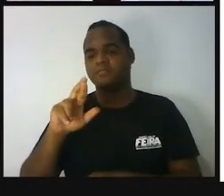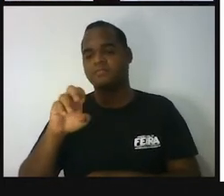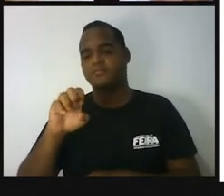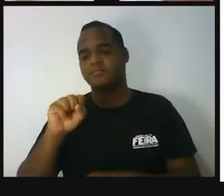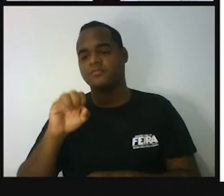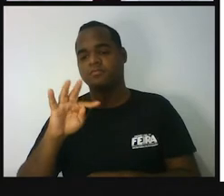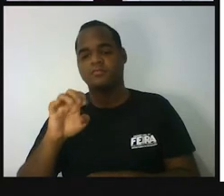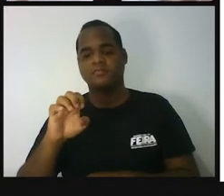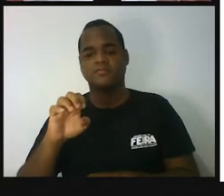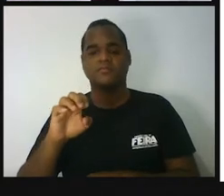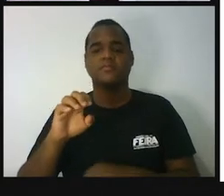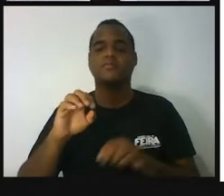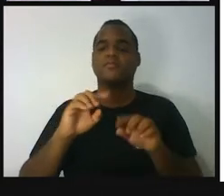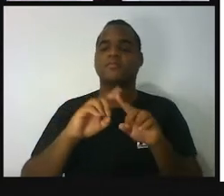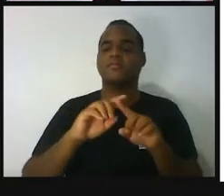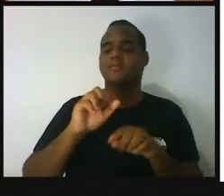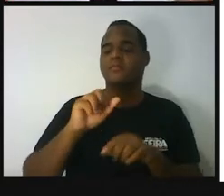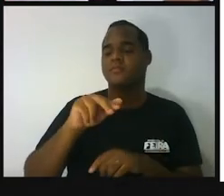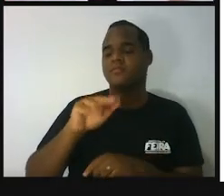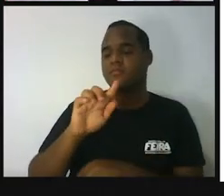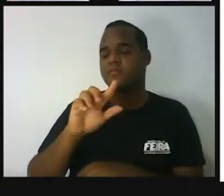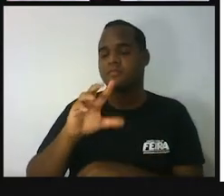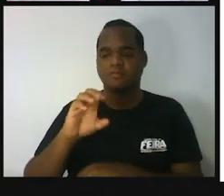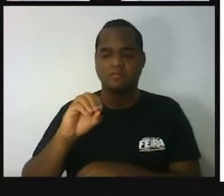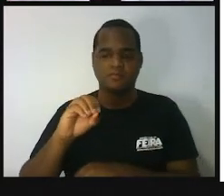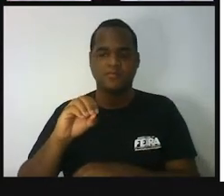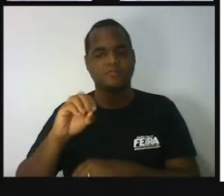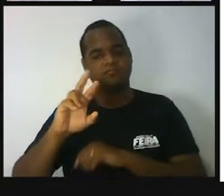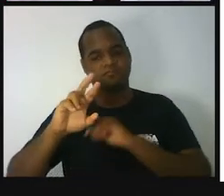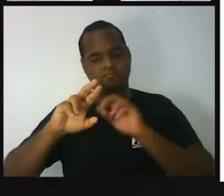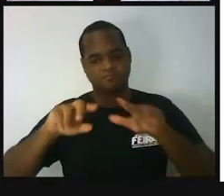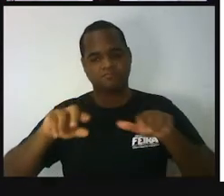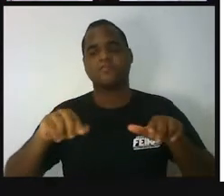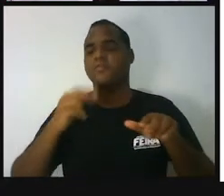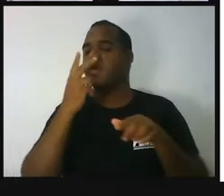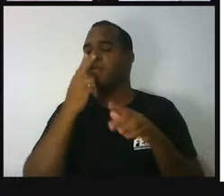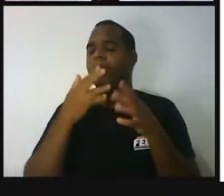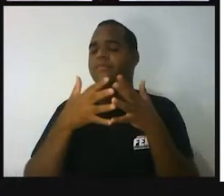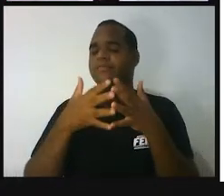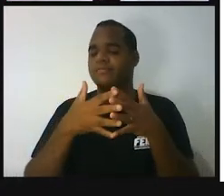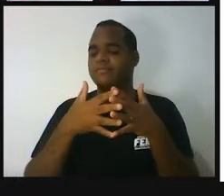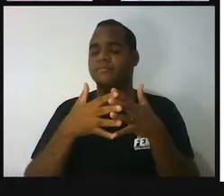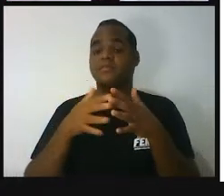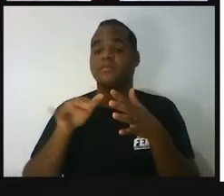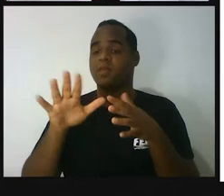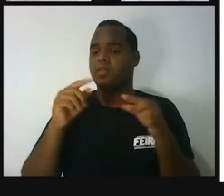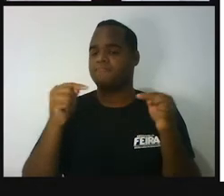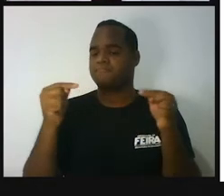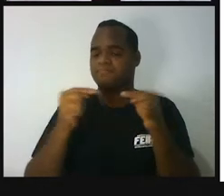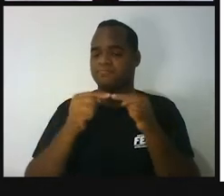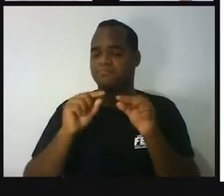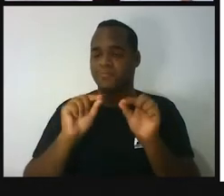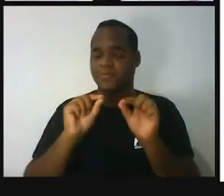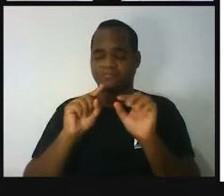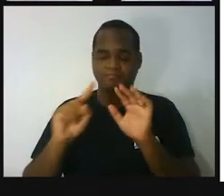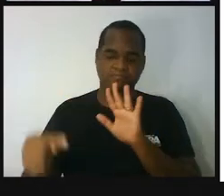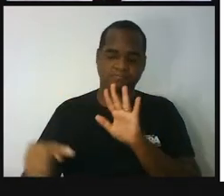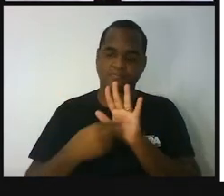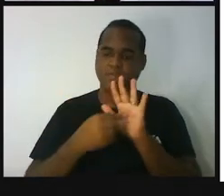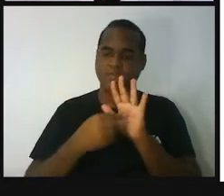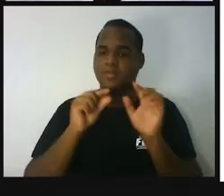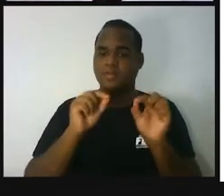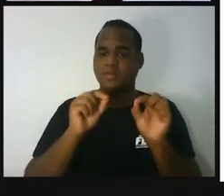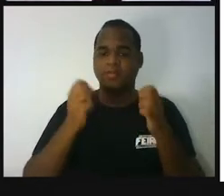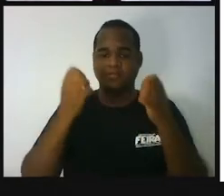mais. Parece muita coisa, parece complicado, mas você sabe que o nosso objetivo aqui é trazer